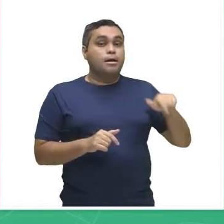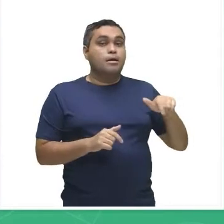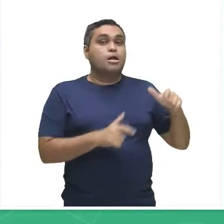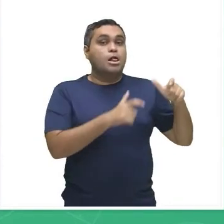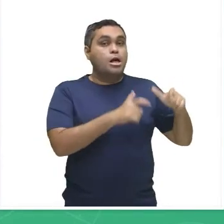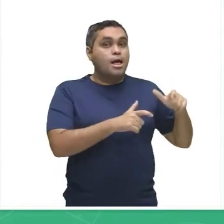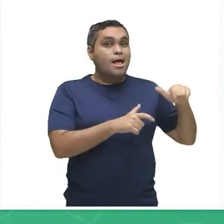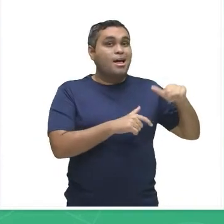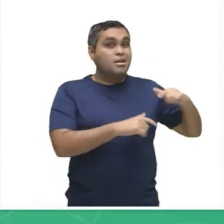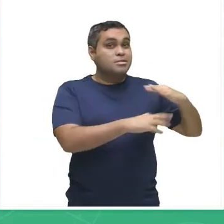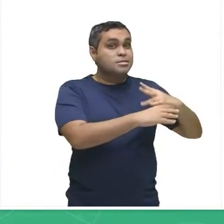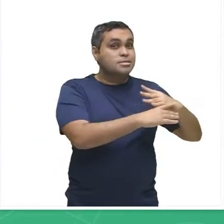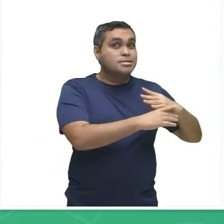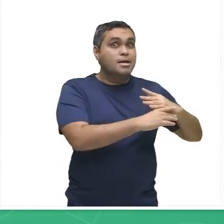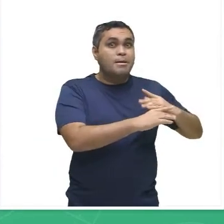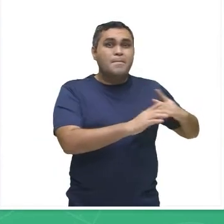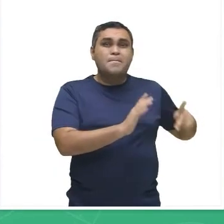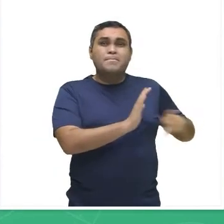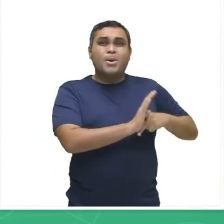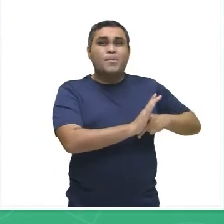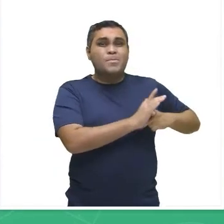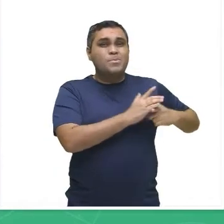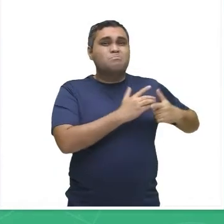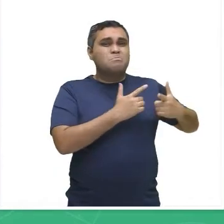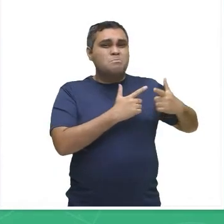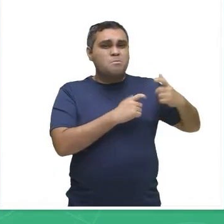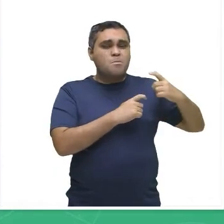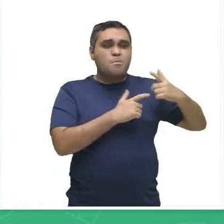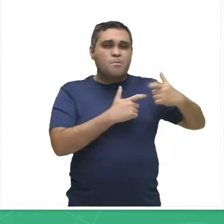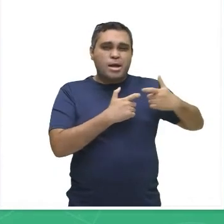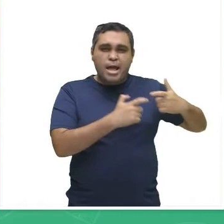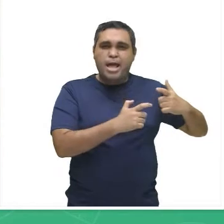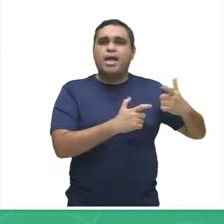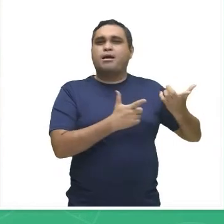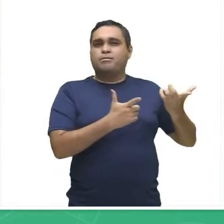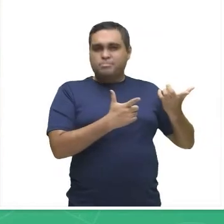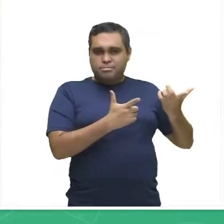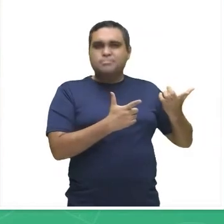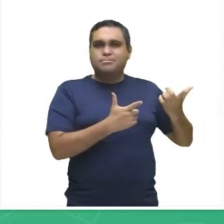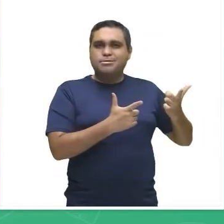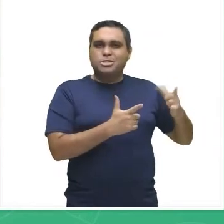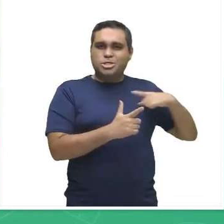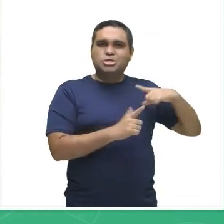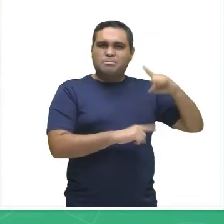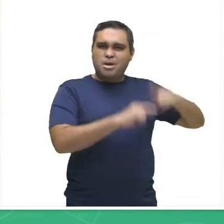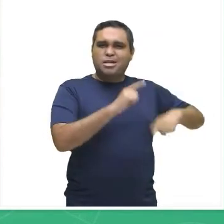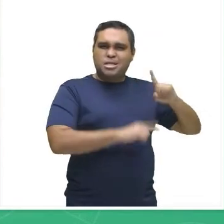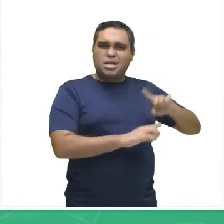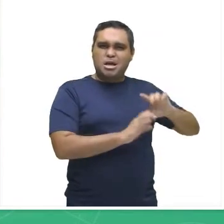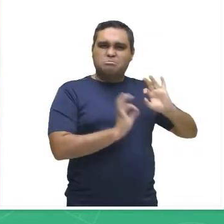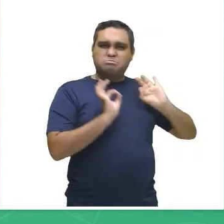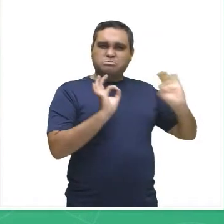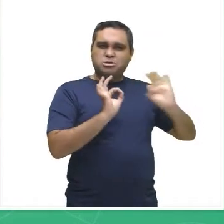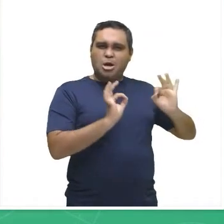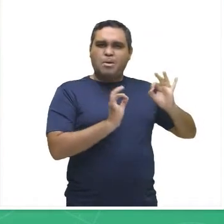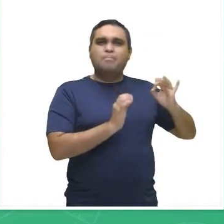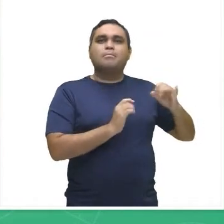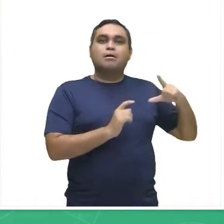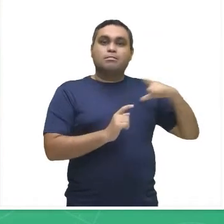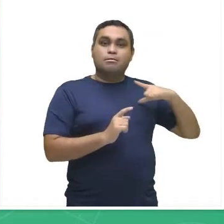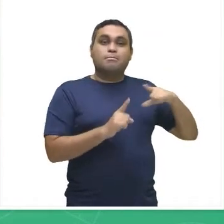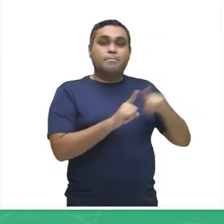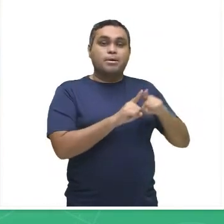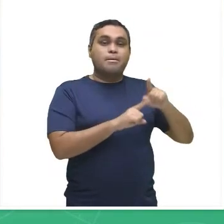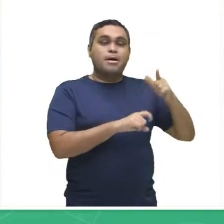uma cidade preparada para a guerra. Então, de longe ali, Esparta vai ter os melhores guerreiros da